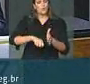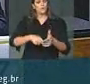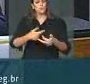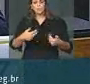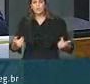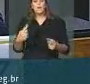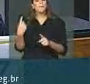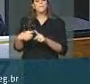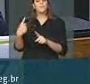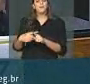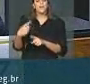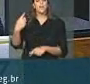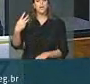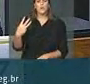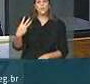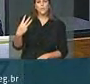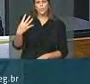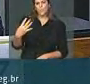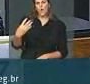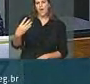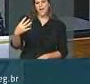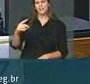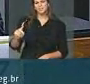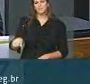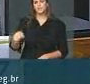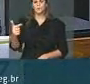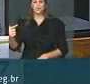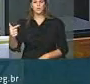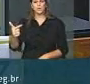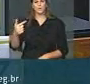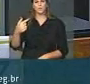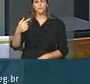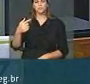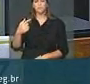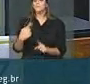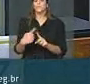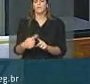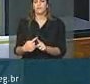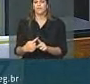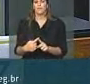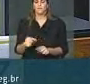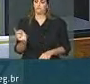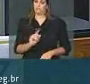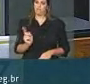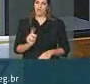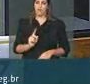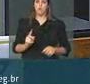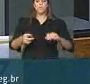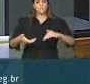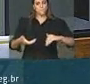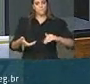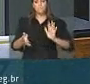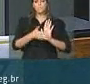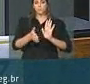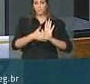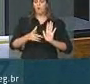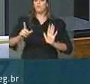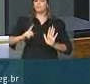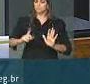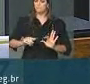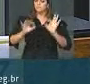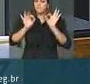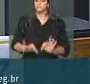4%, 3%, 2,5%, 4,2%? Não, a proposta do Congresso tem fundamento, tem